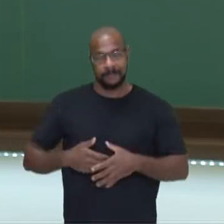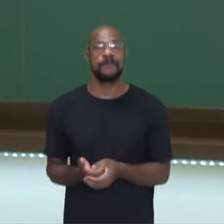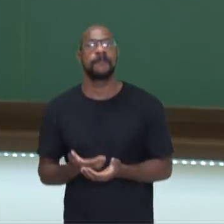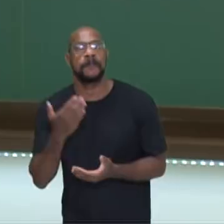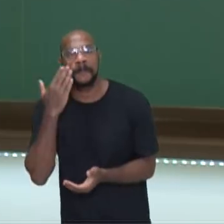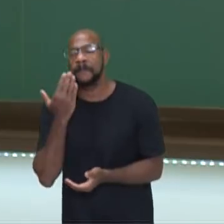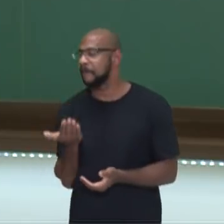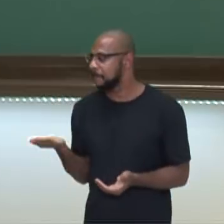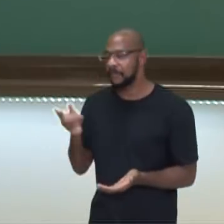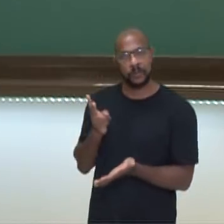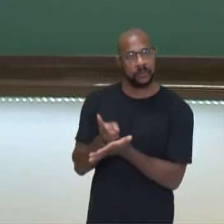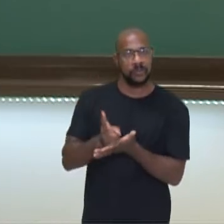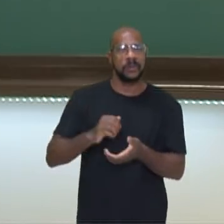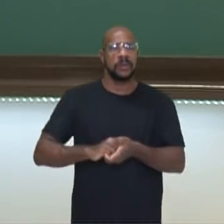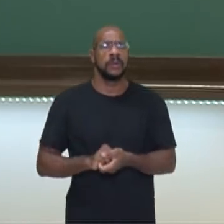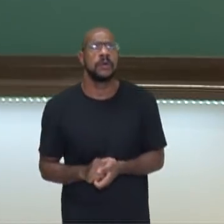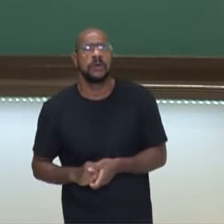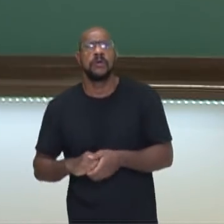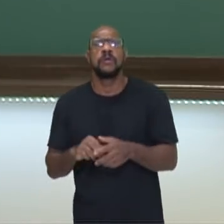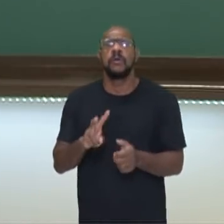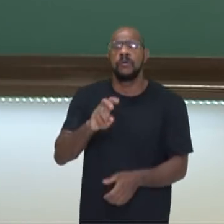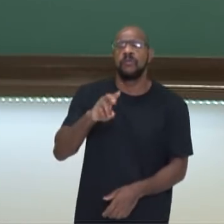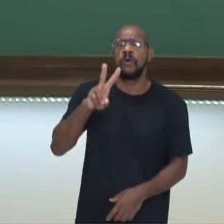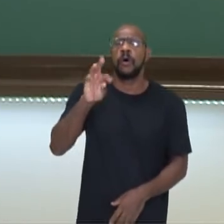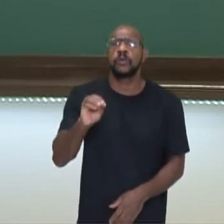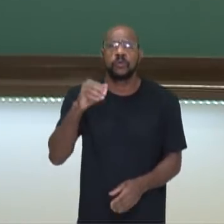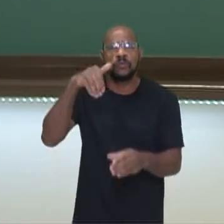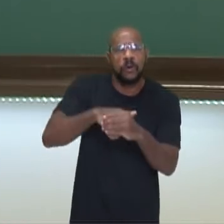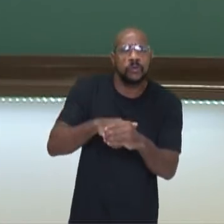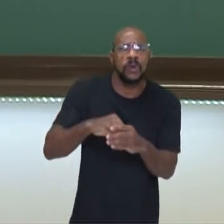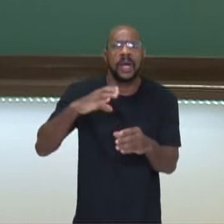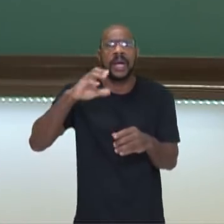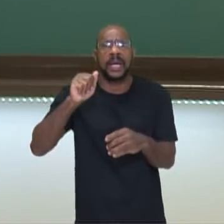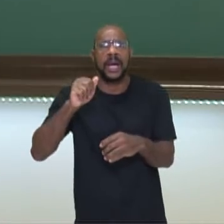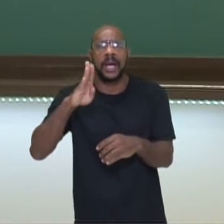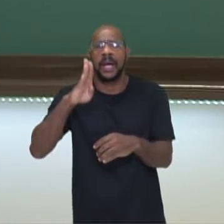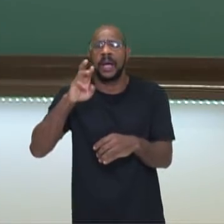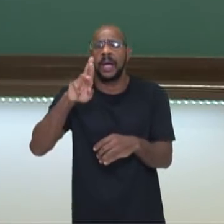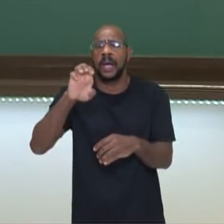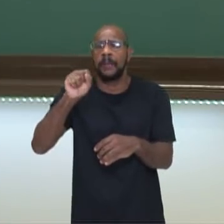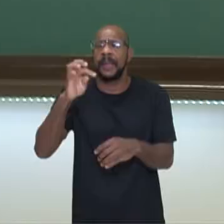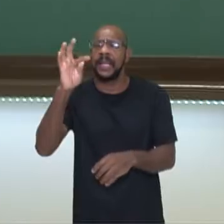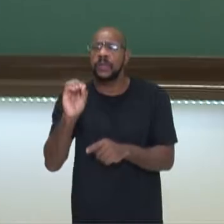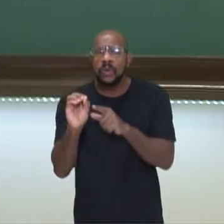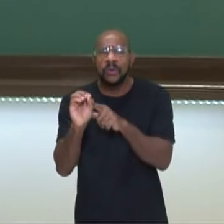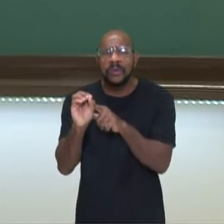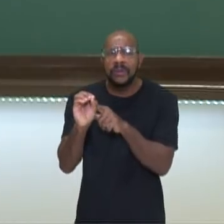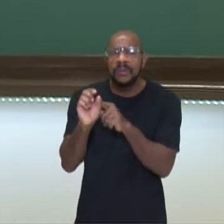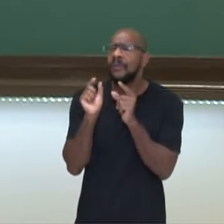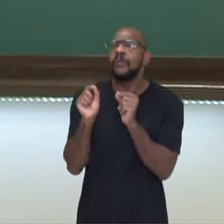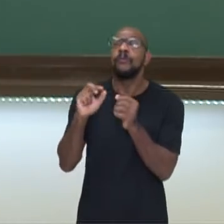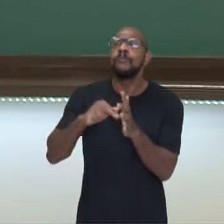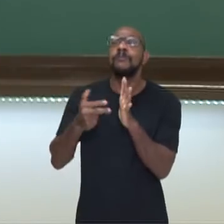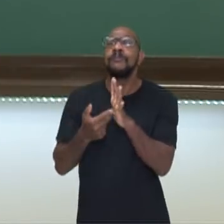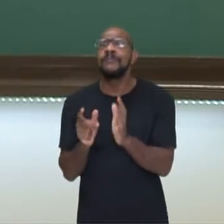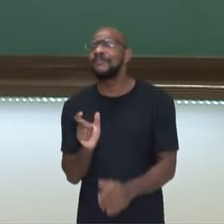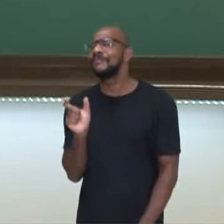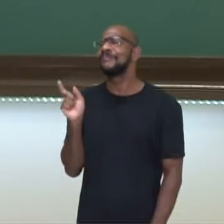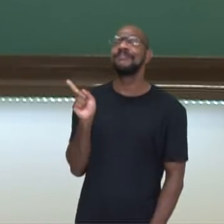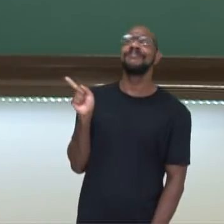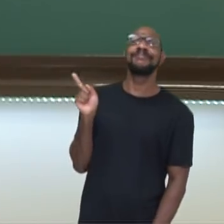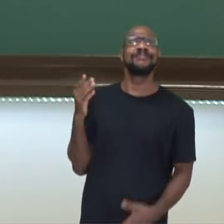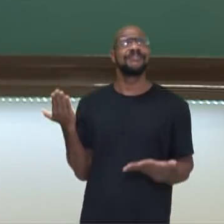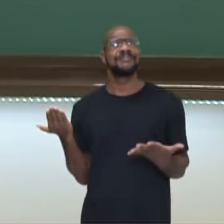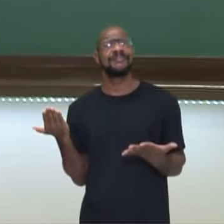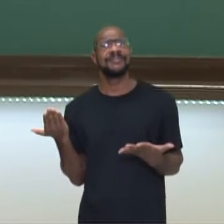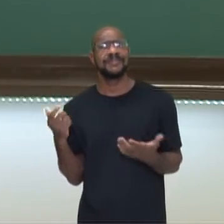vamos continuar. E a expressão voto de cabresto. Algo que é fundamental para você compreender bem